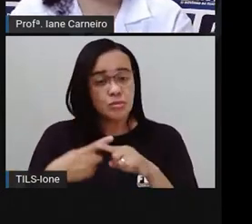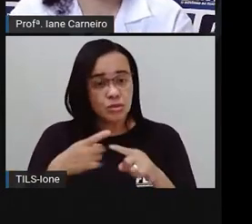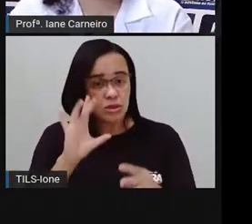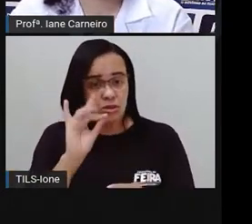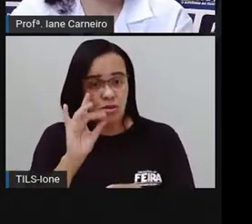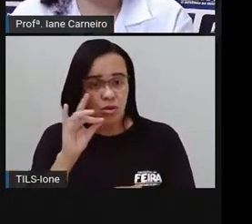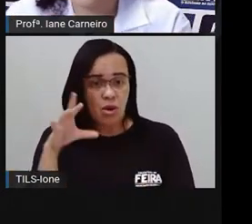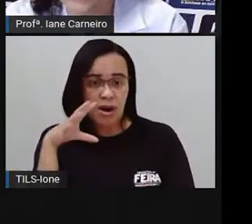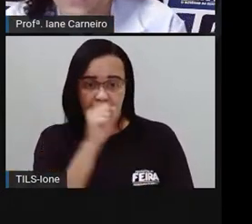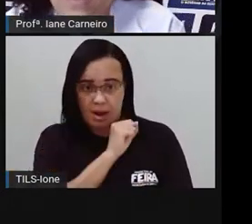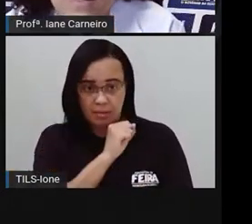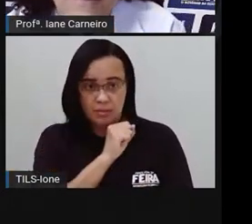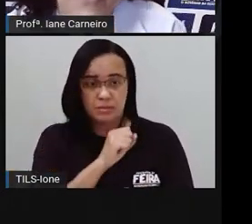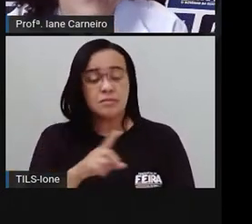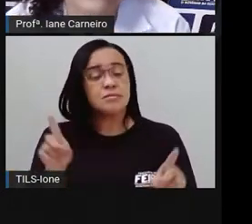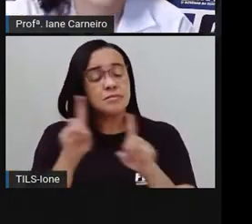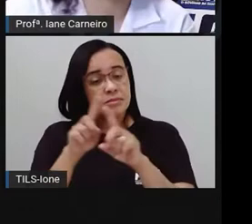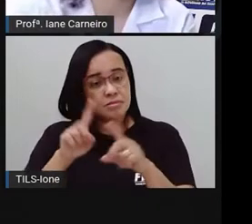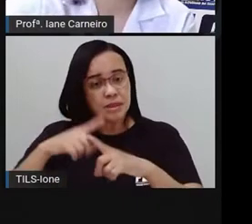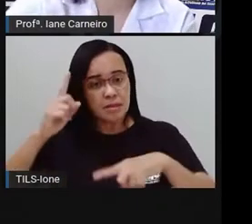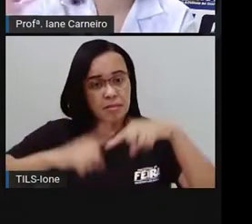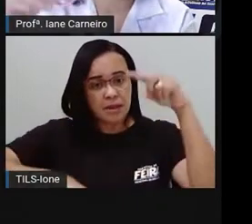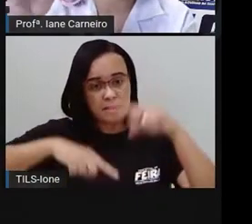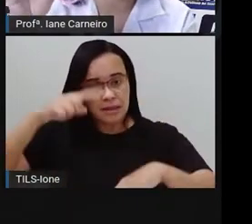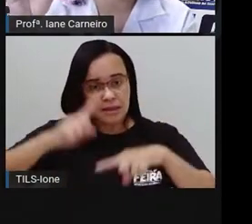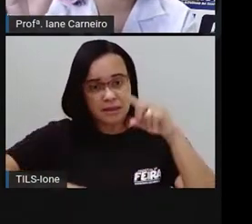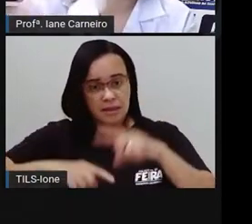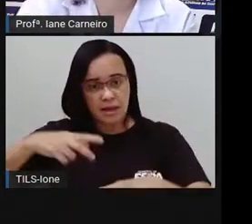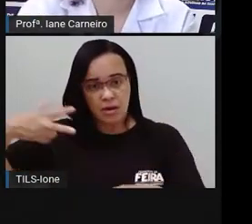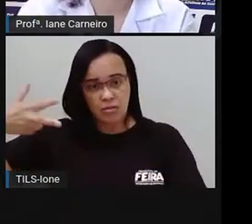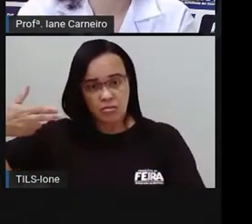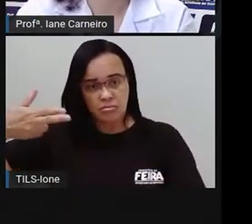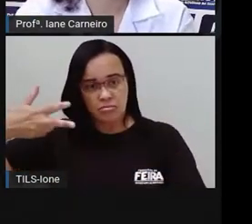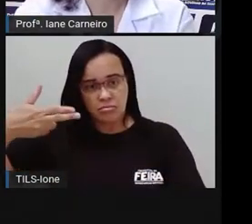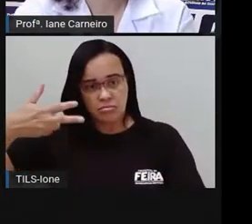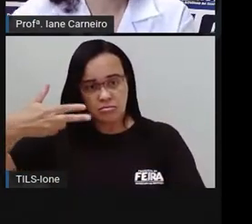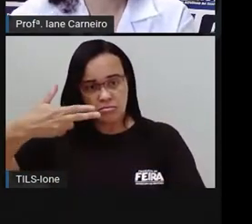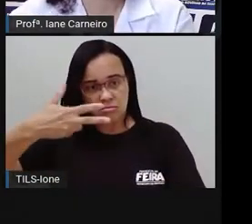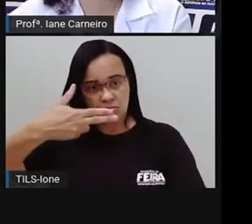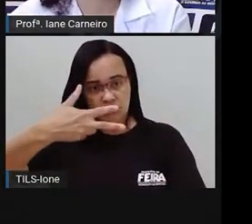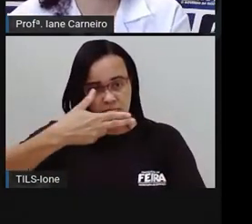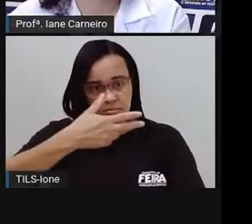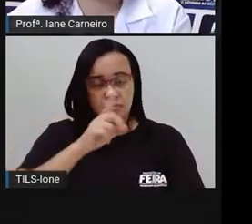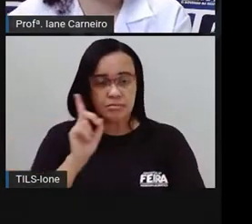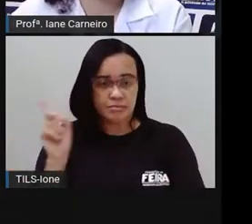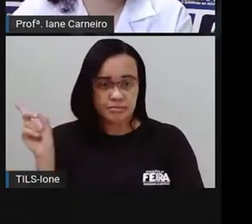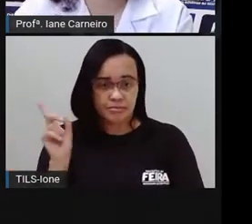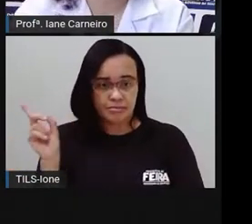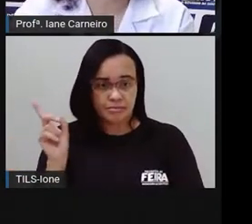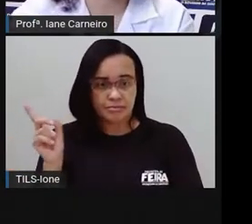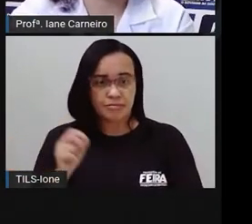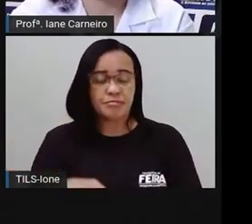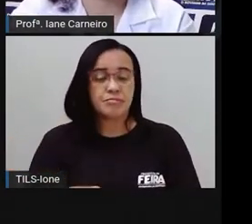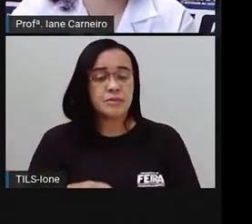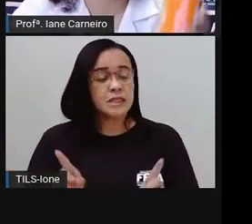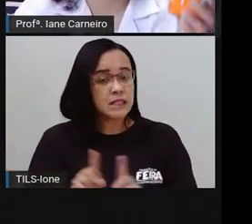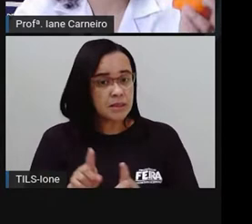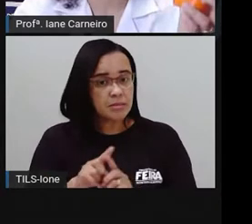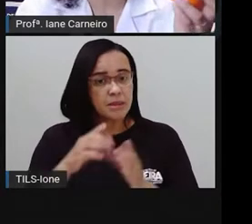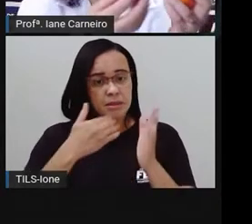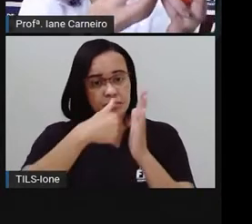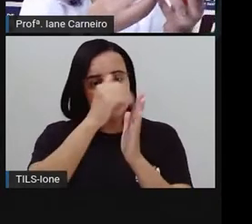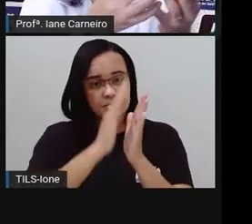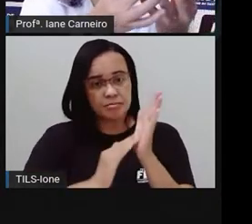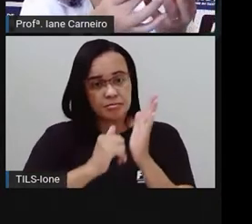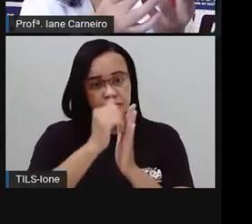de tesoura. Ó, a Pró trouxe aqui a tesoura dela, a tesoura. E também vocês vão precisar de tinta, né?